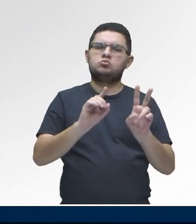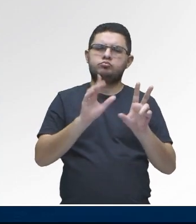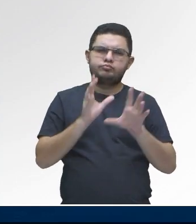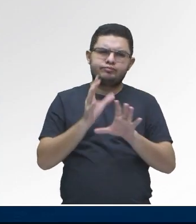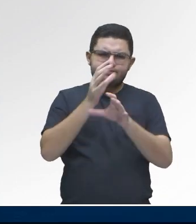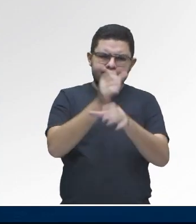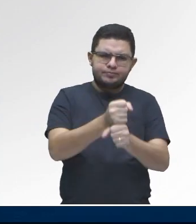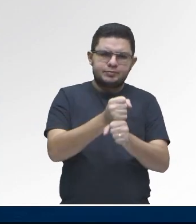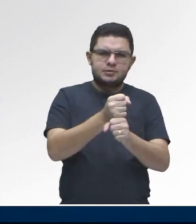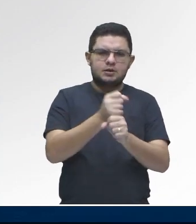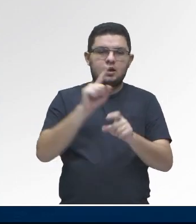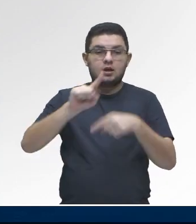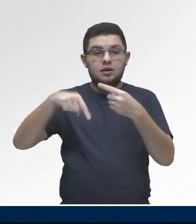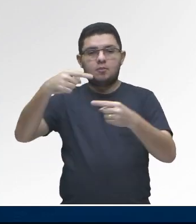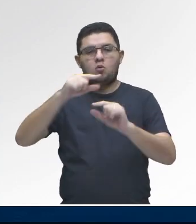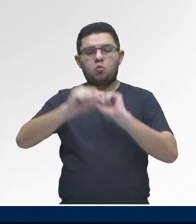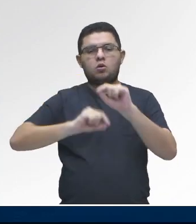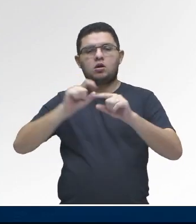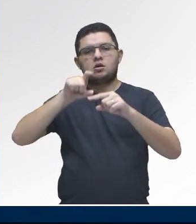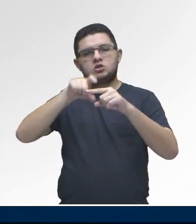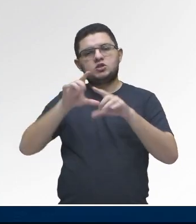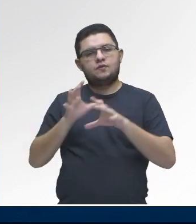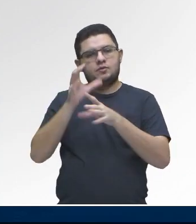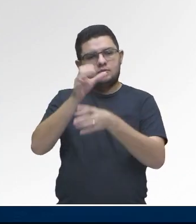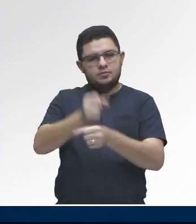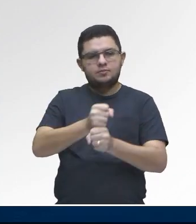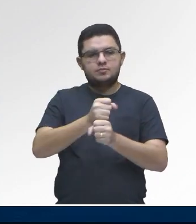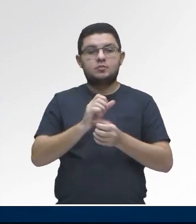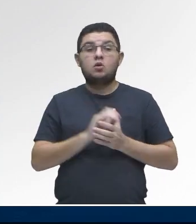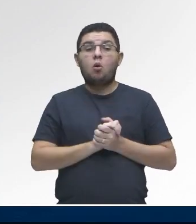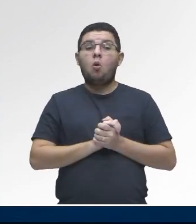nesse exemplo, primeiro você